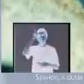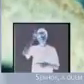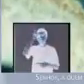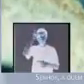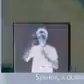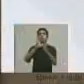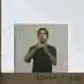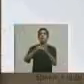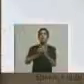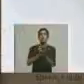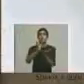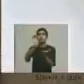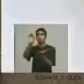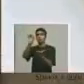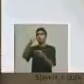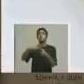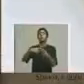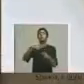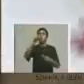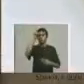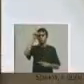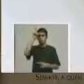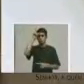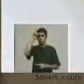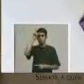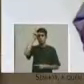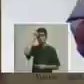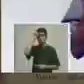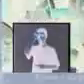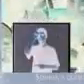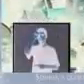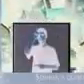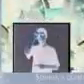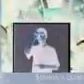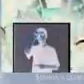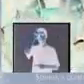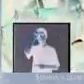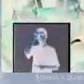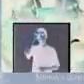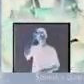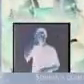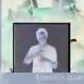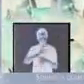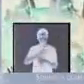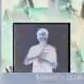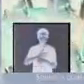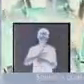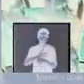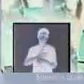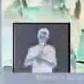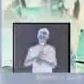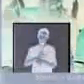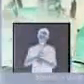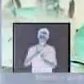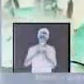se concentrou em tão poucas coisas? A Bíblia diz que ele é ladrão da palavra, e a segunda coisa diz que ele é ladrão